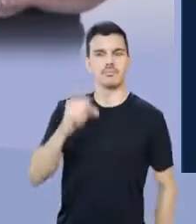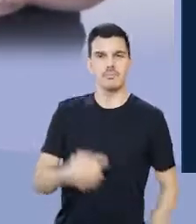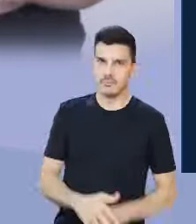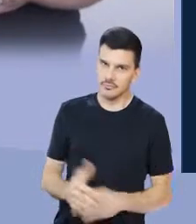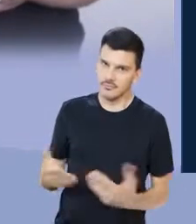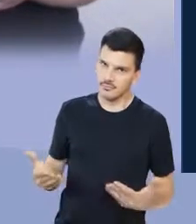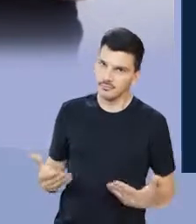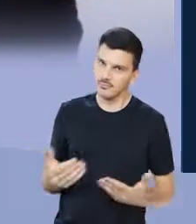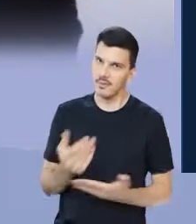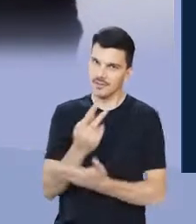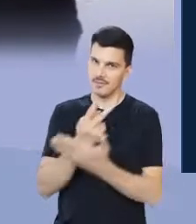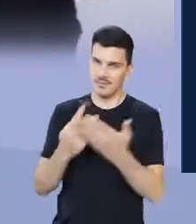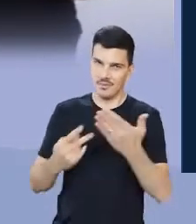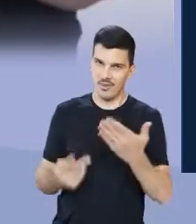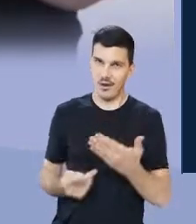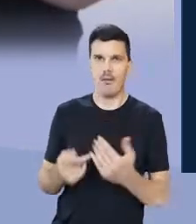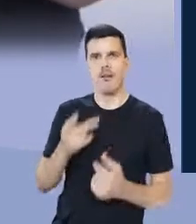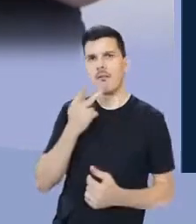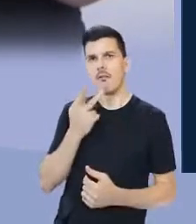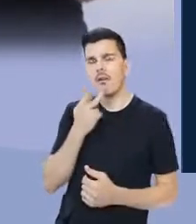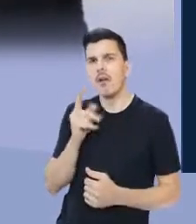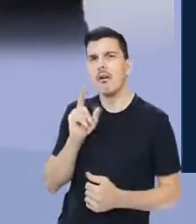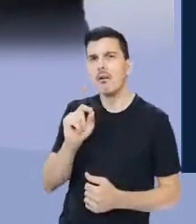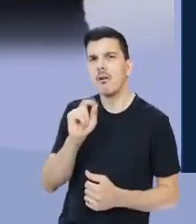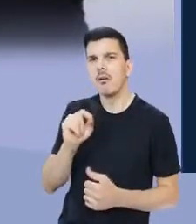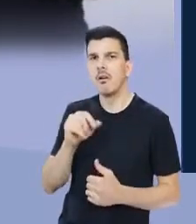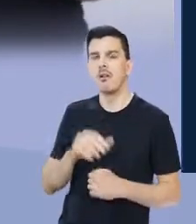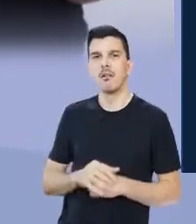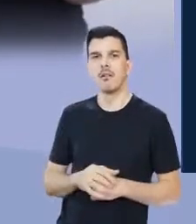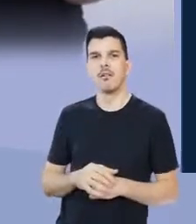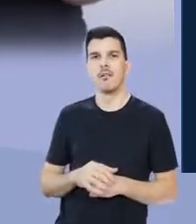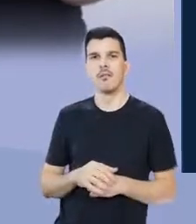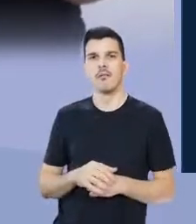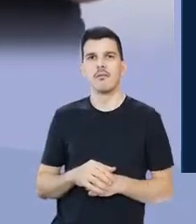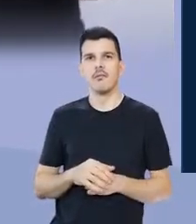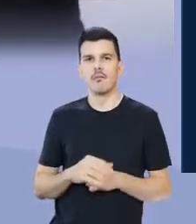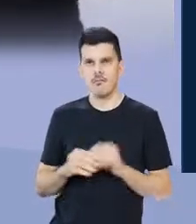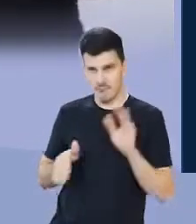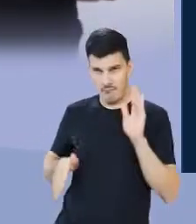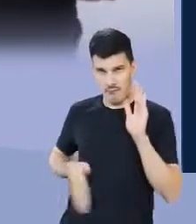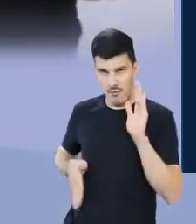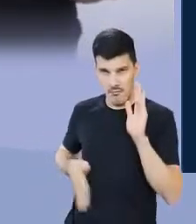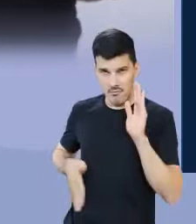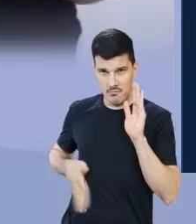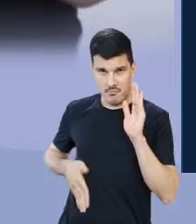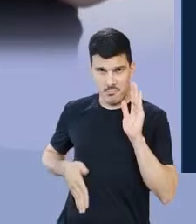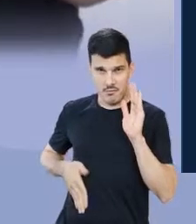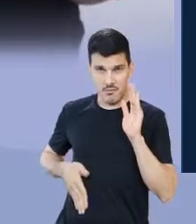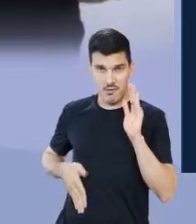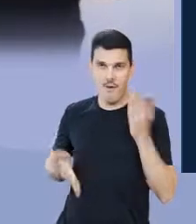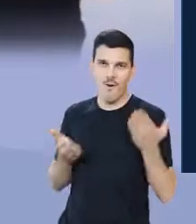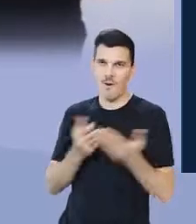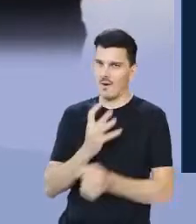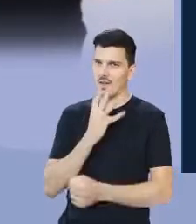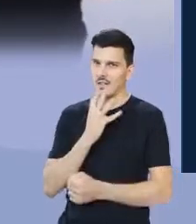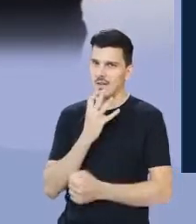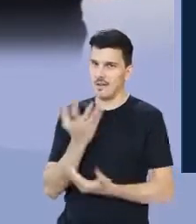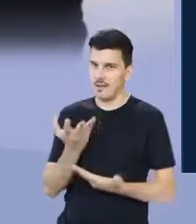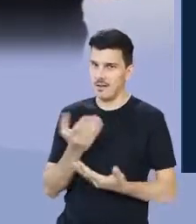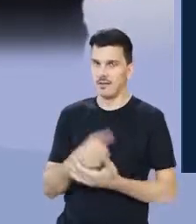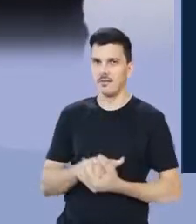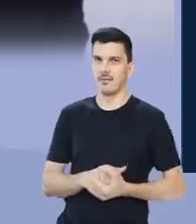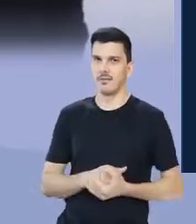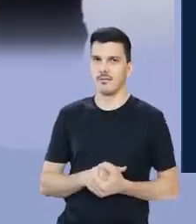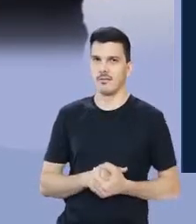herói. Será que o poeta está se referindo à marginalidade a que nós